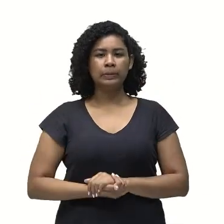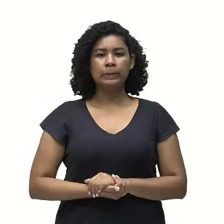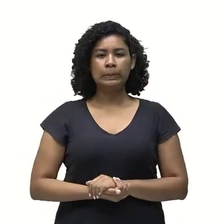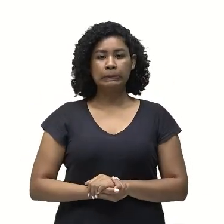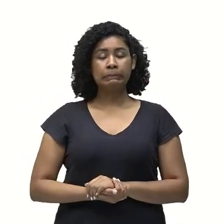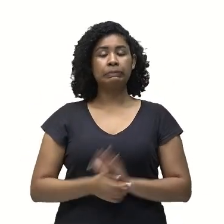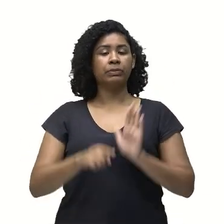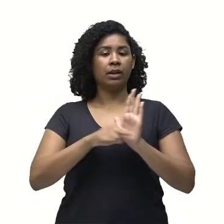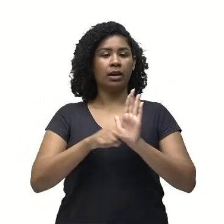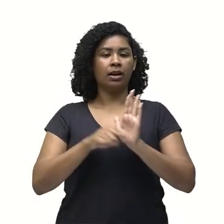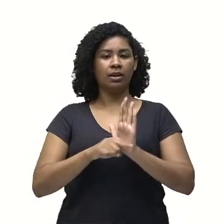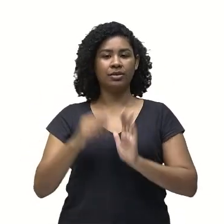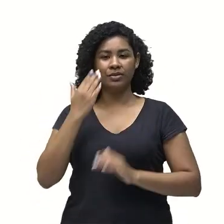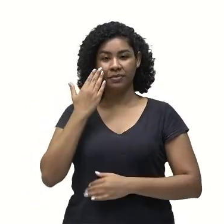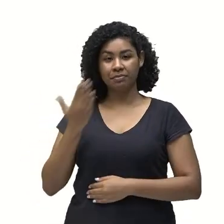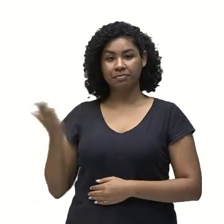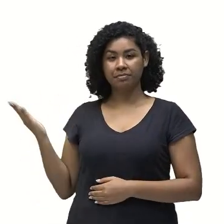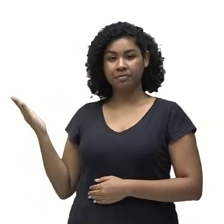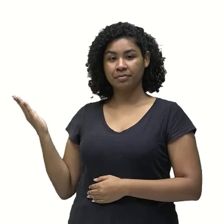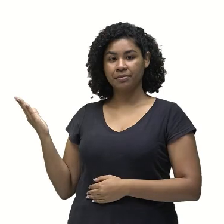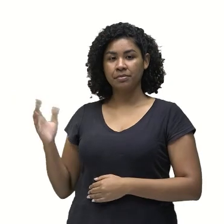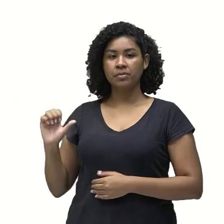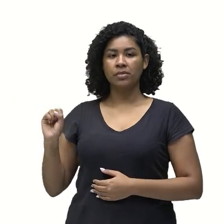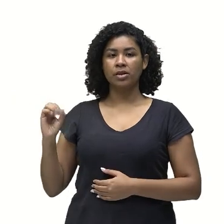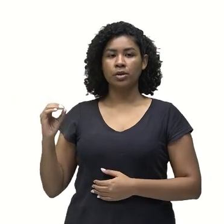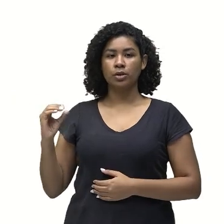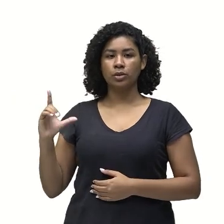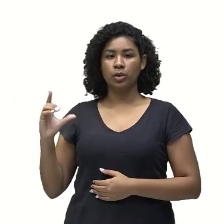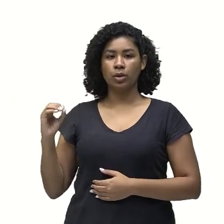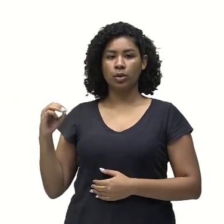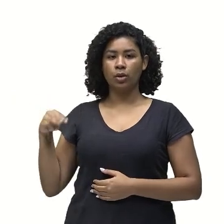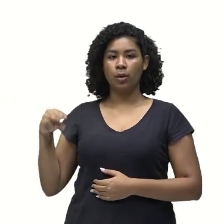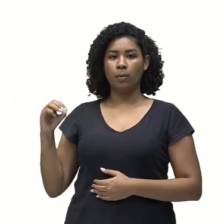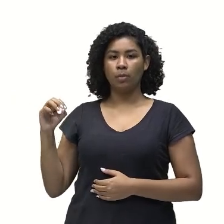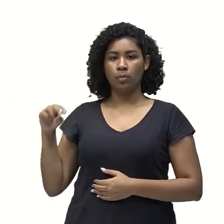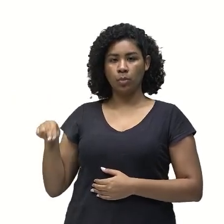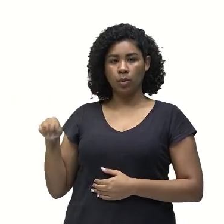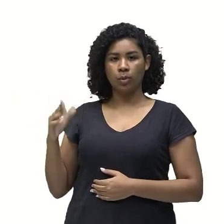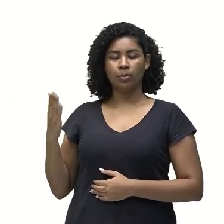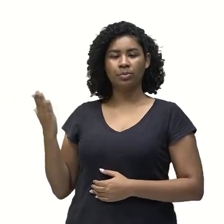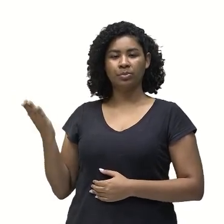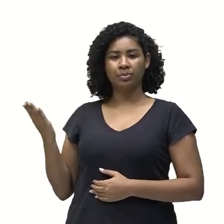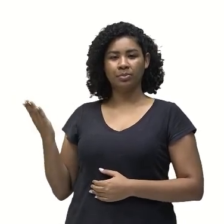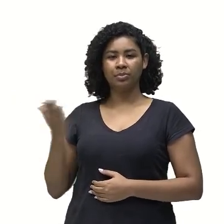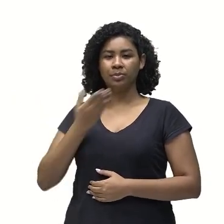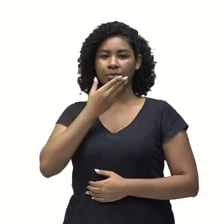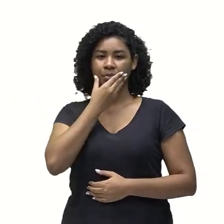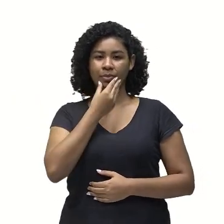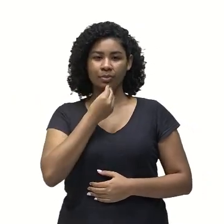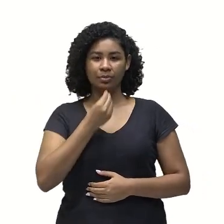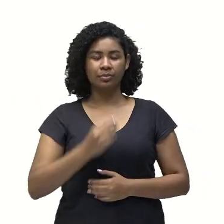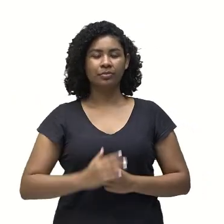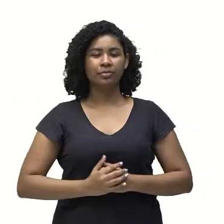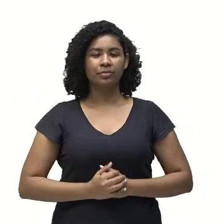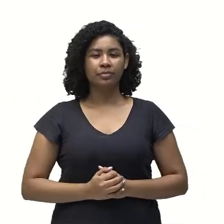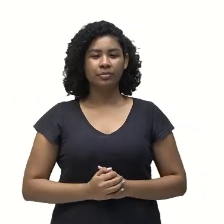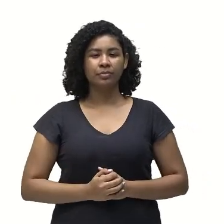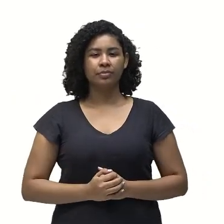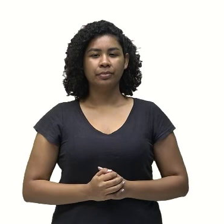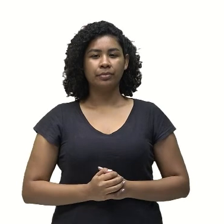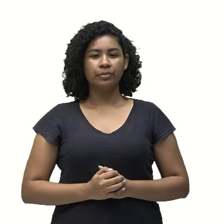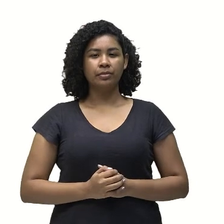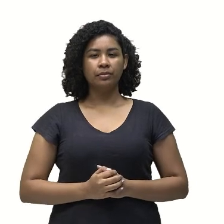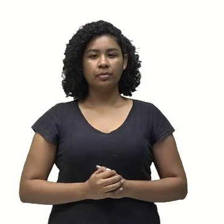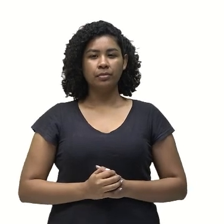negativa ficou: Solomon was not watching TV. Solomon was not watching